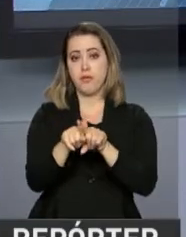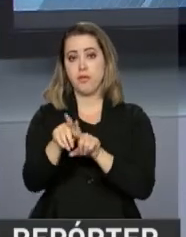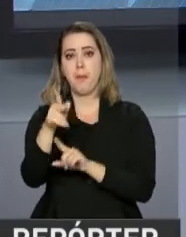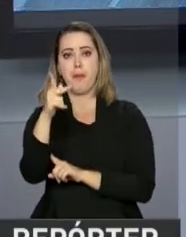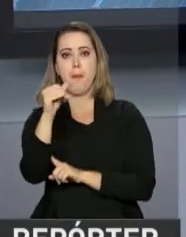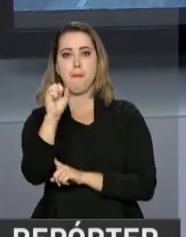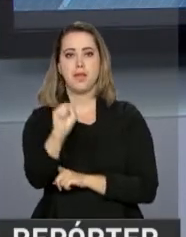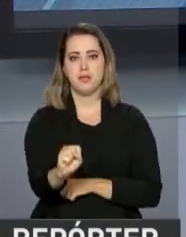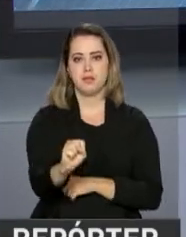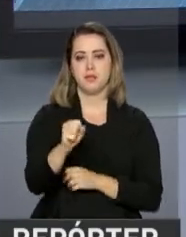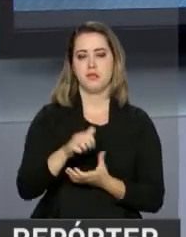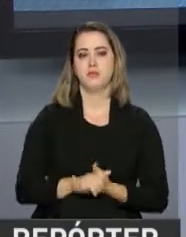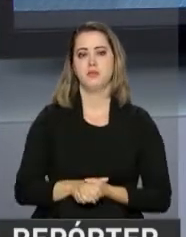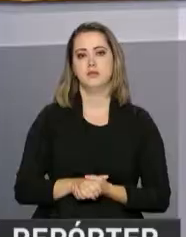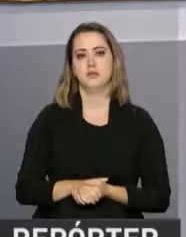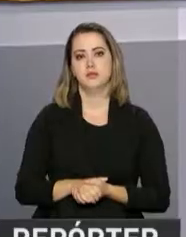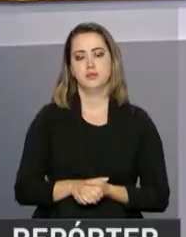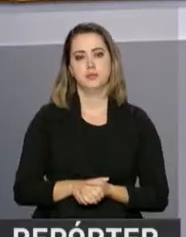rsociais2010